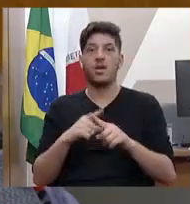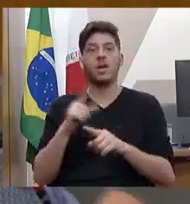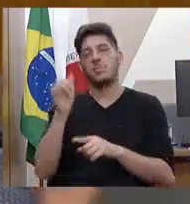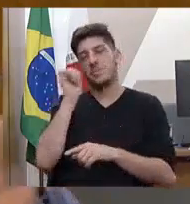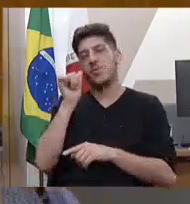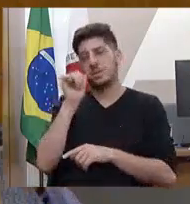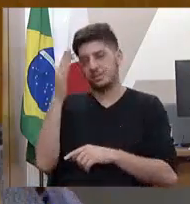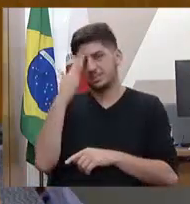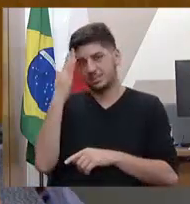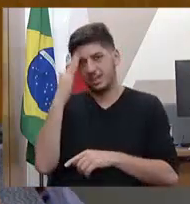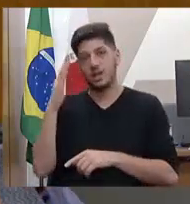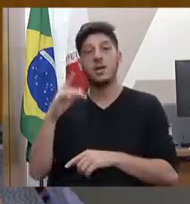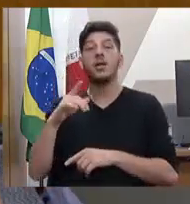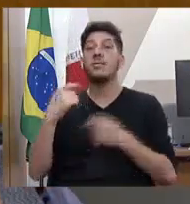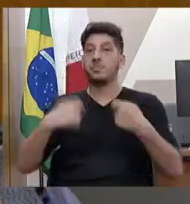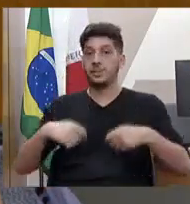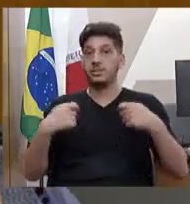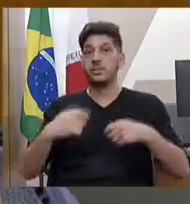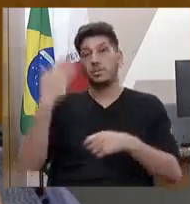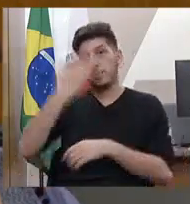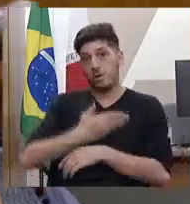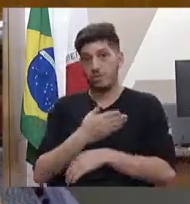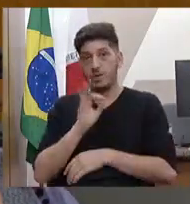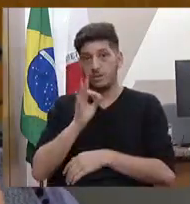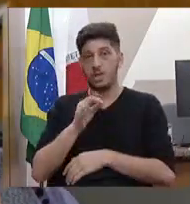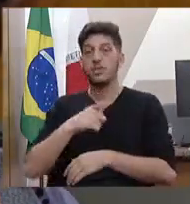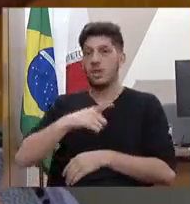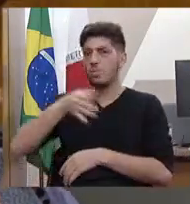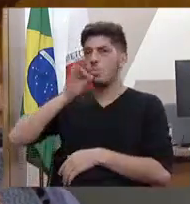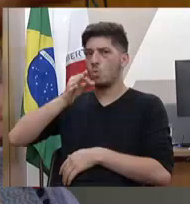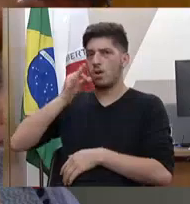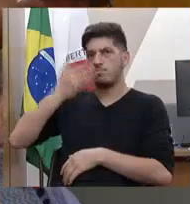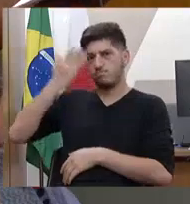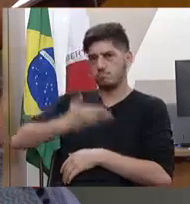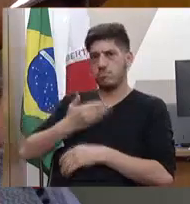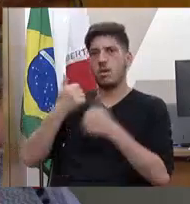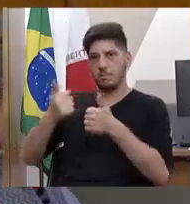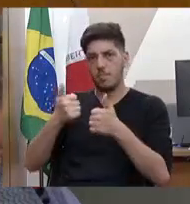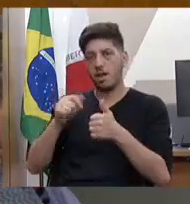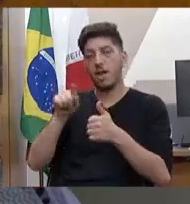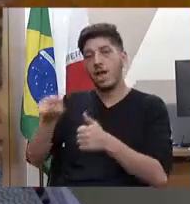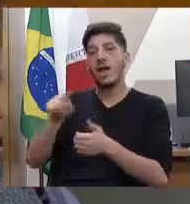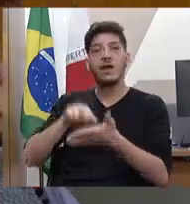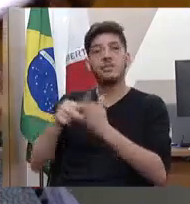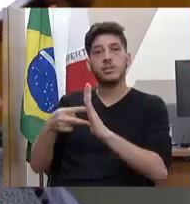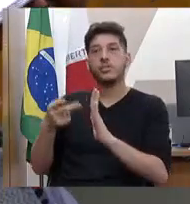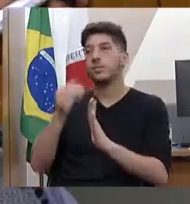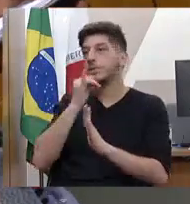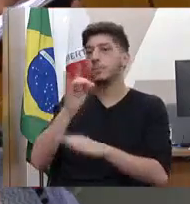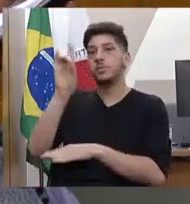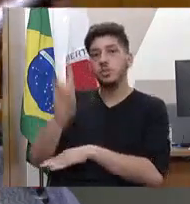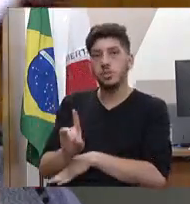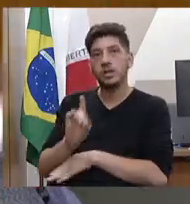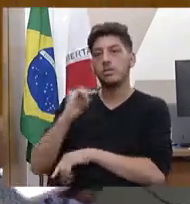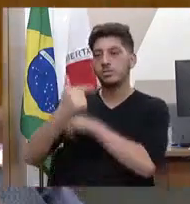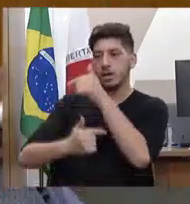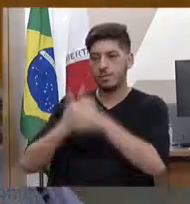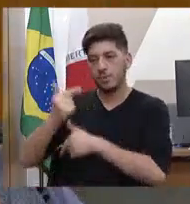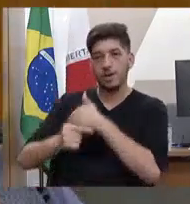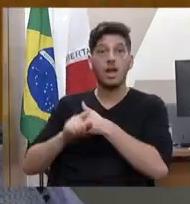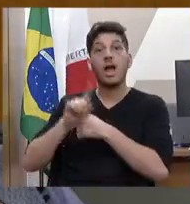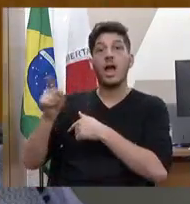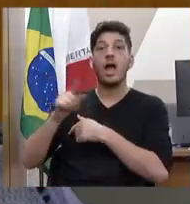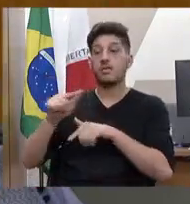disso nós temos o café certificado e o café certificado era para garantir direito aos trabalhadores e o café